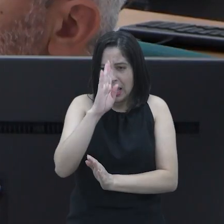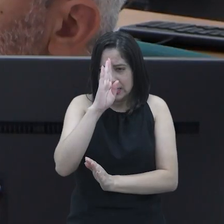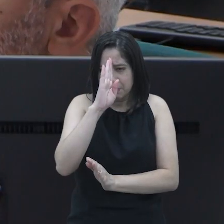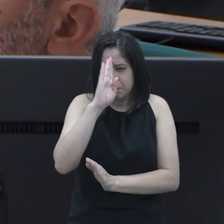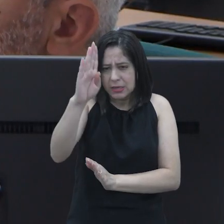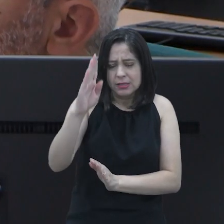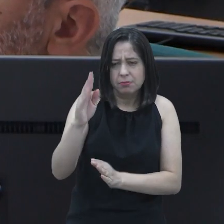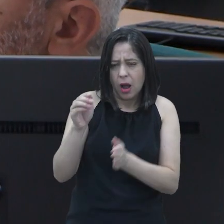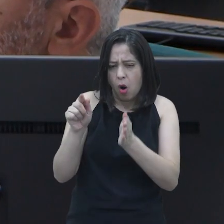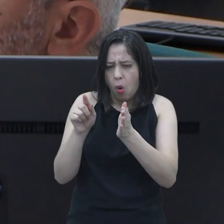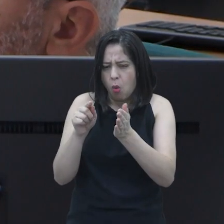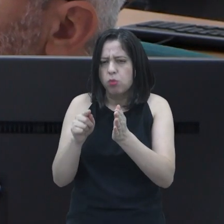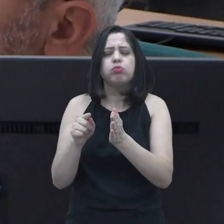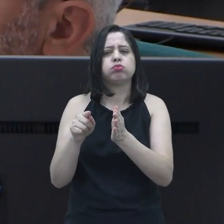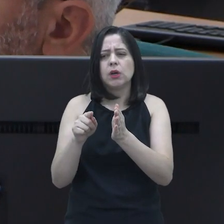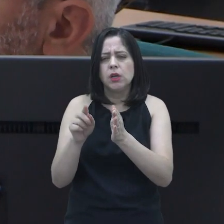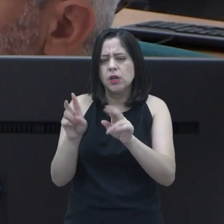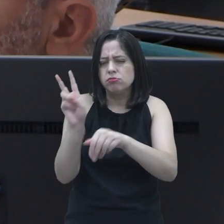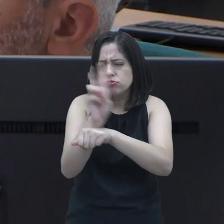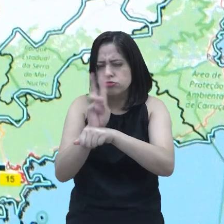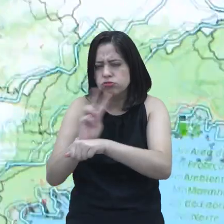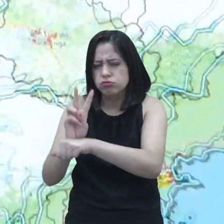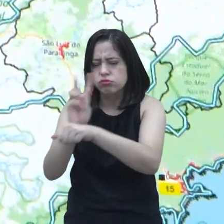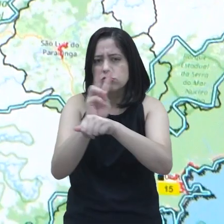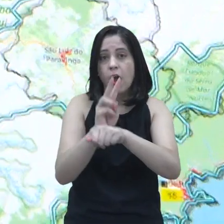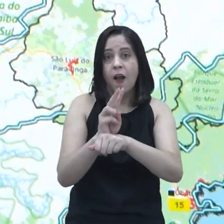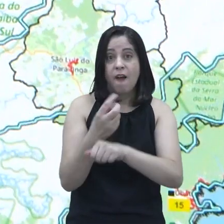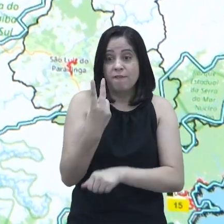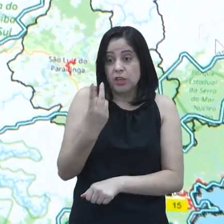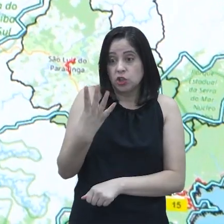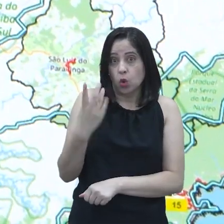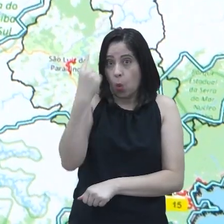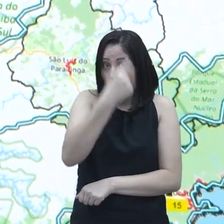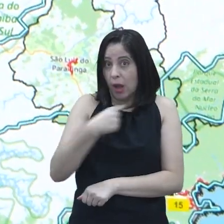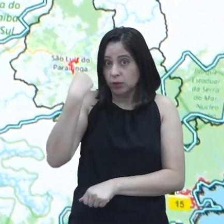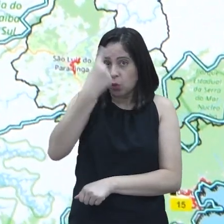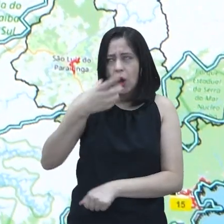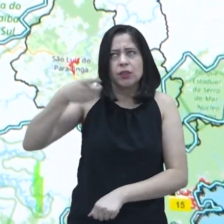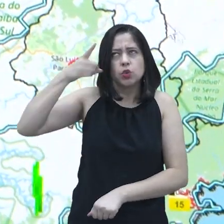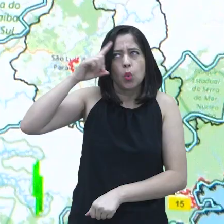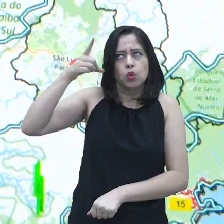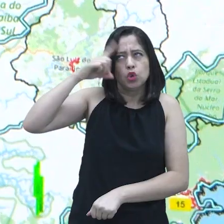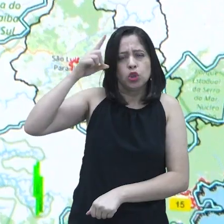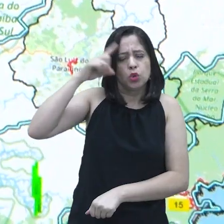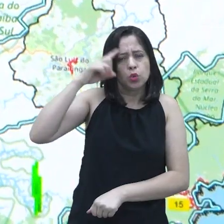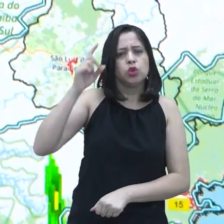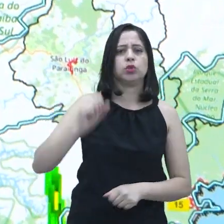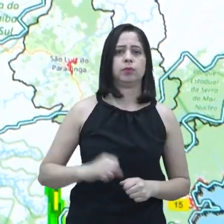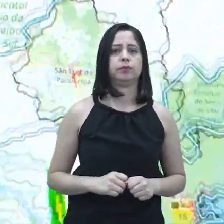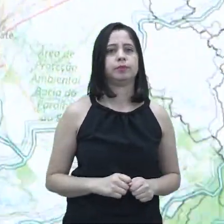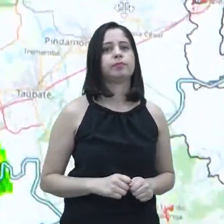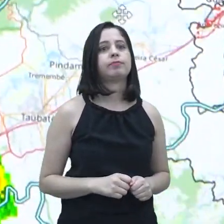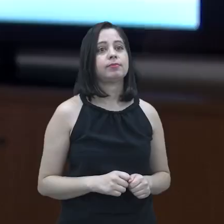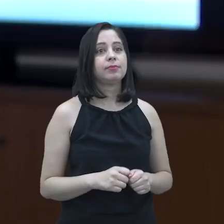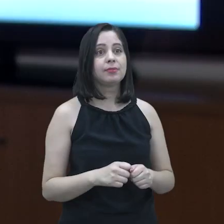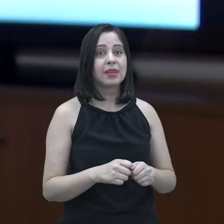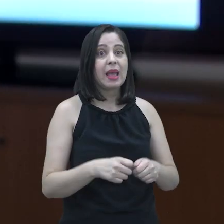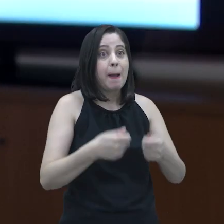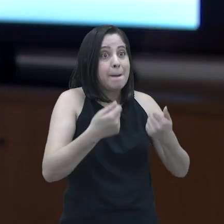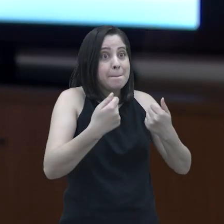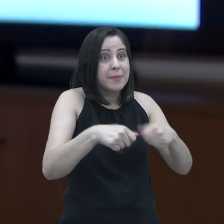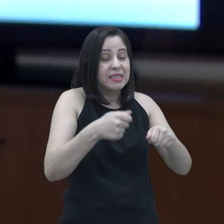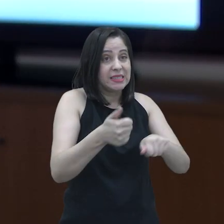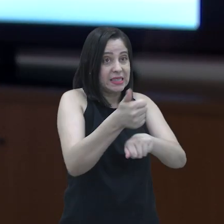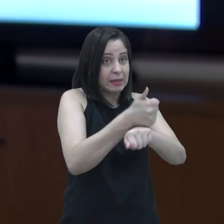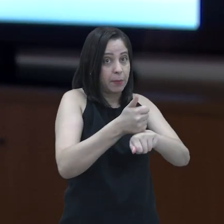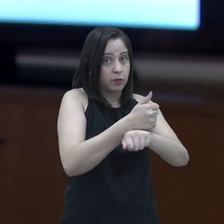e equipamentos de última tecnologia. Tudo funciona 24 horas, 7 dias por semana. Nós